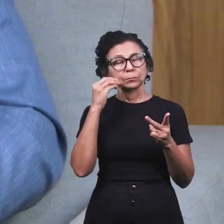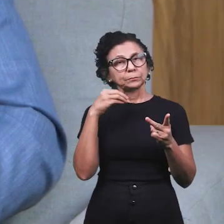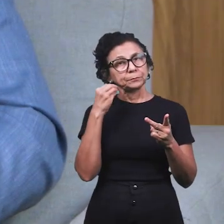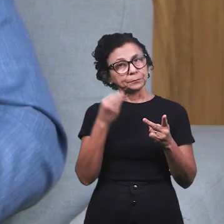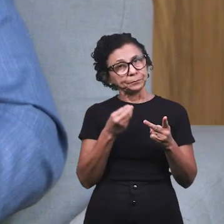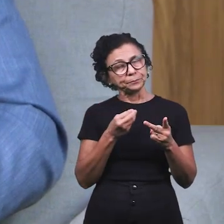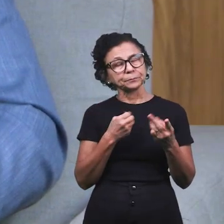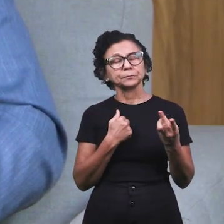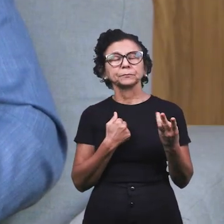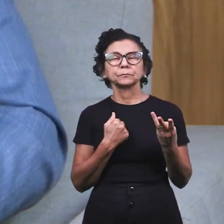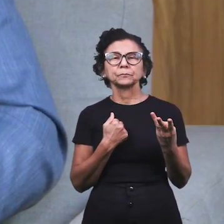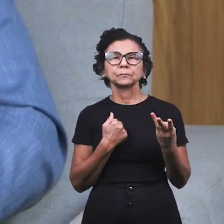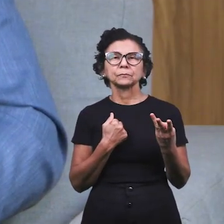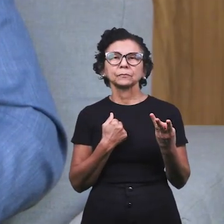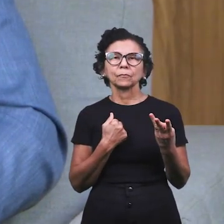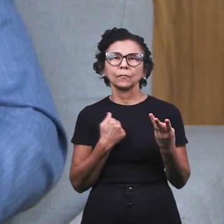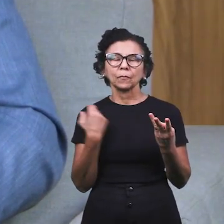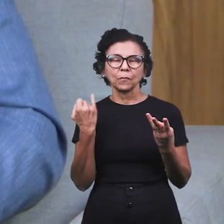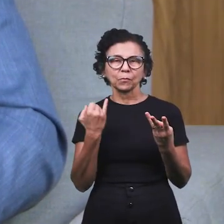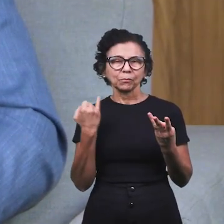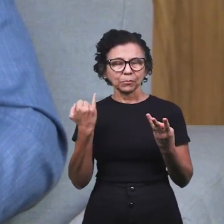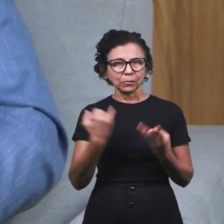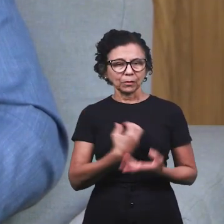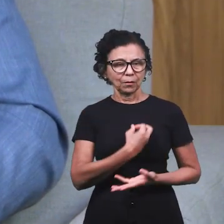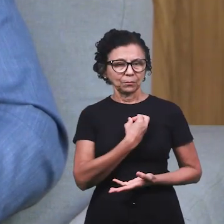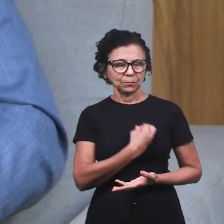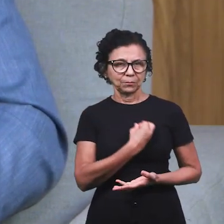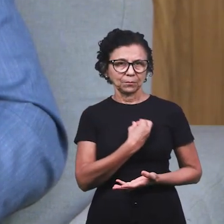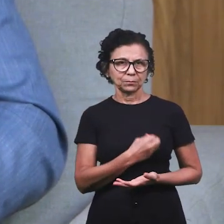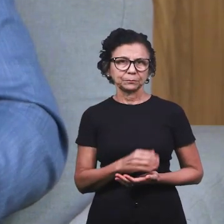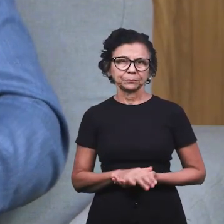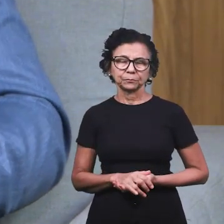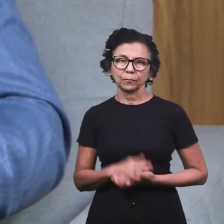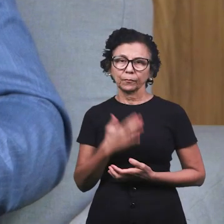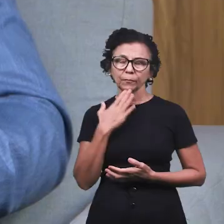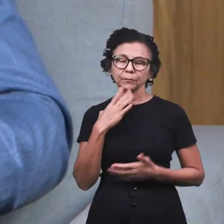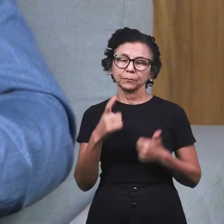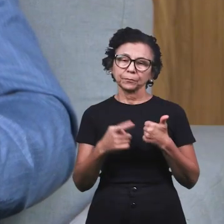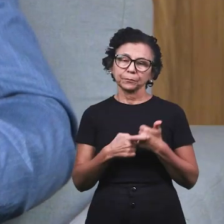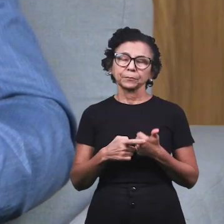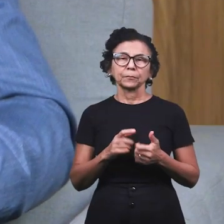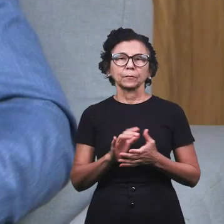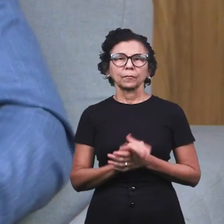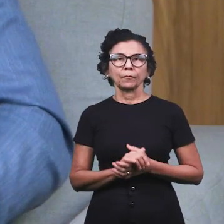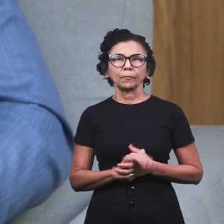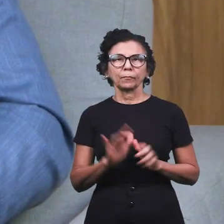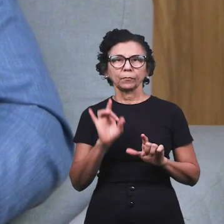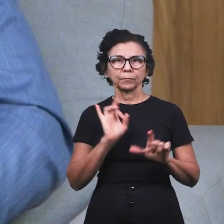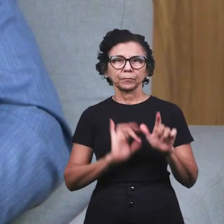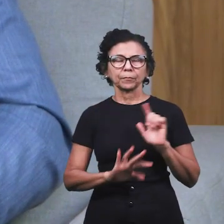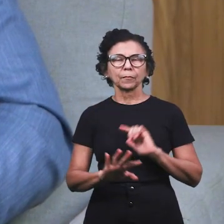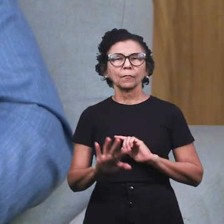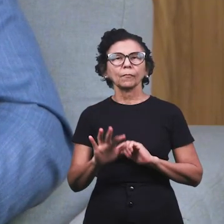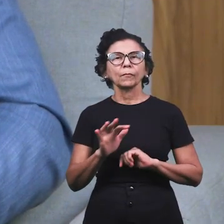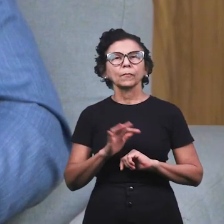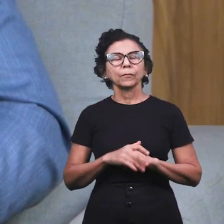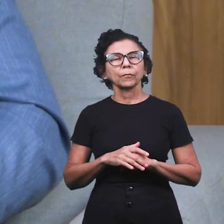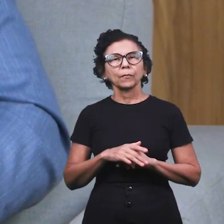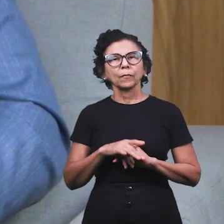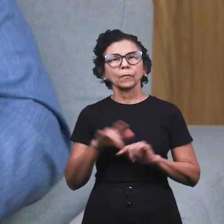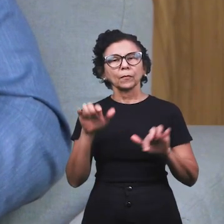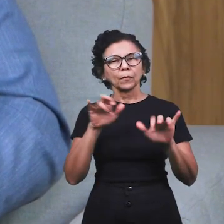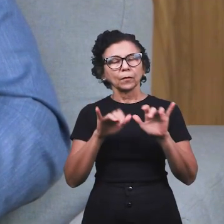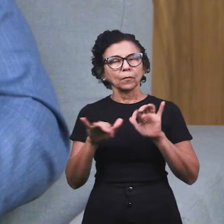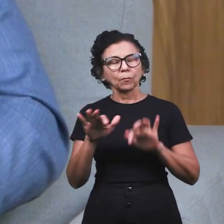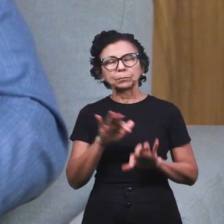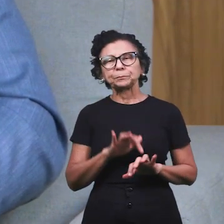você viveu. É sempre importante a sua participação. Quando a gente pede para curtir, comentar e compartilhar, é porque, fazendo